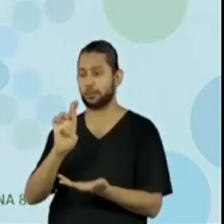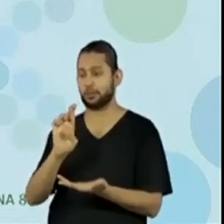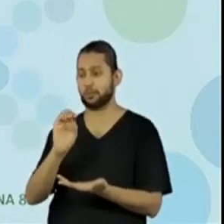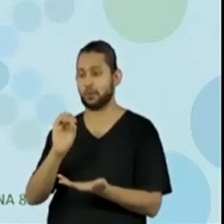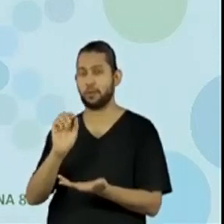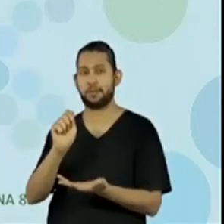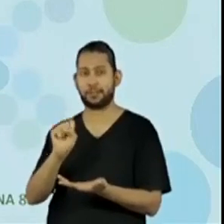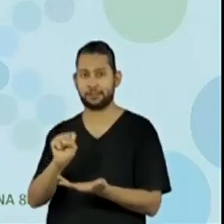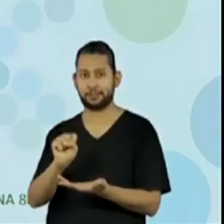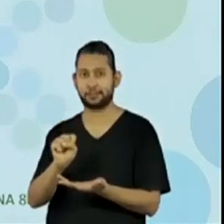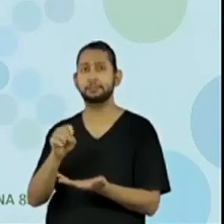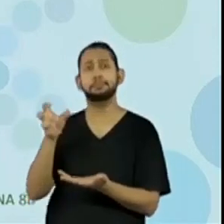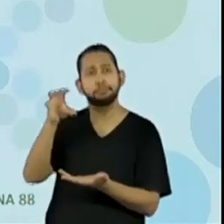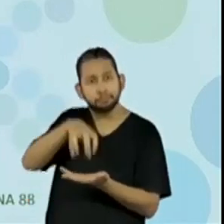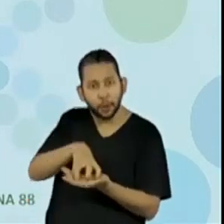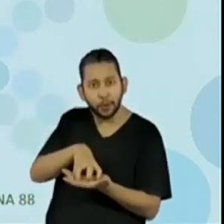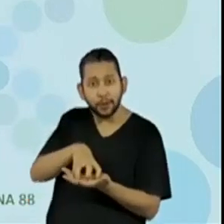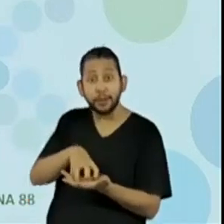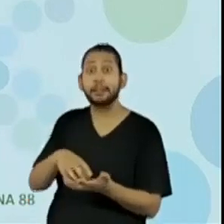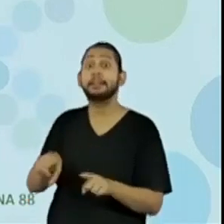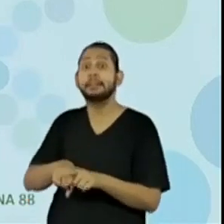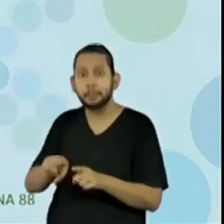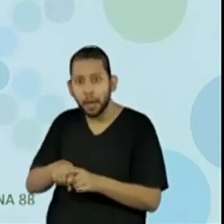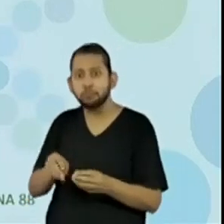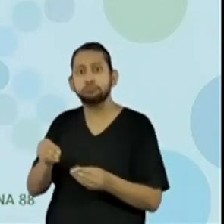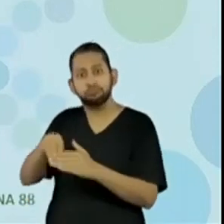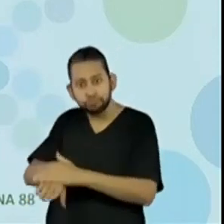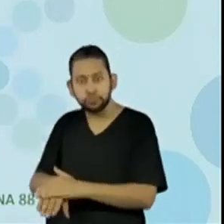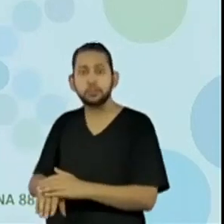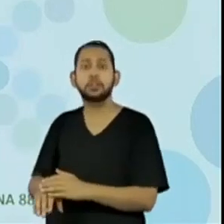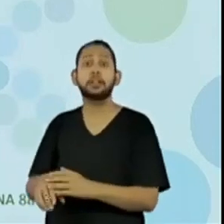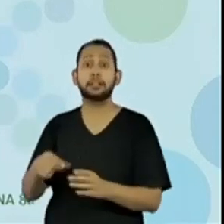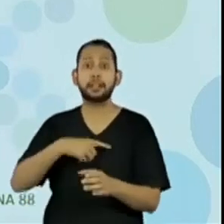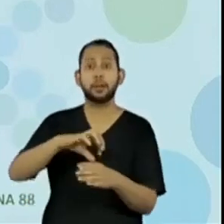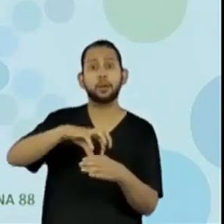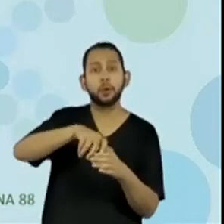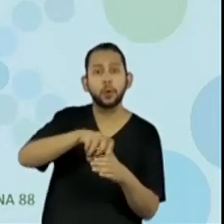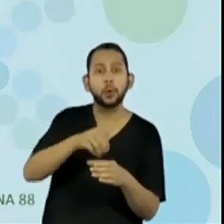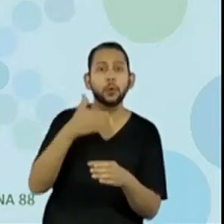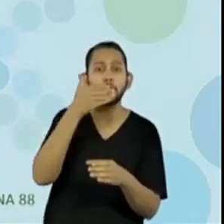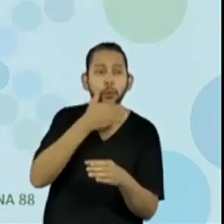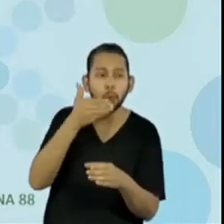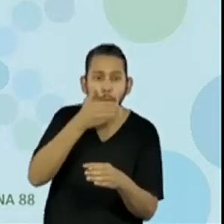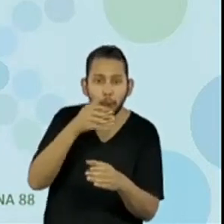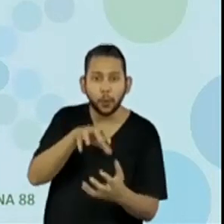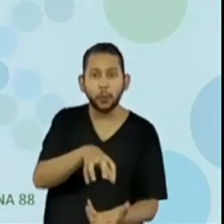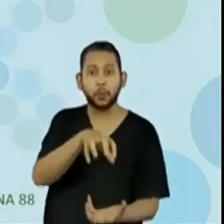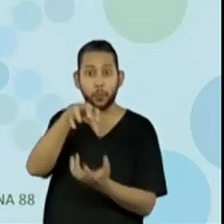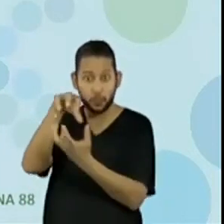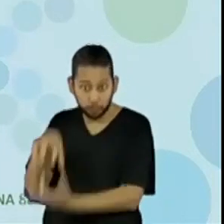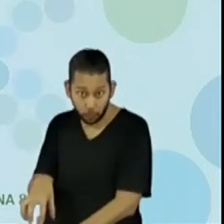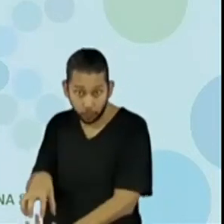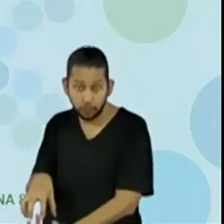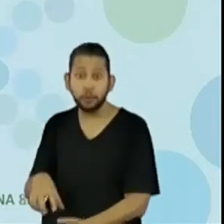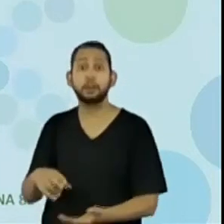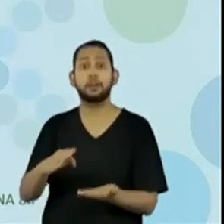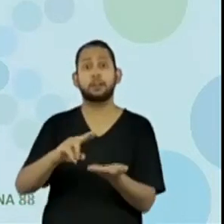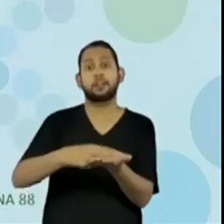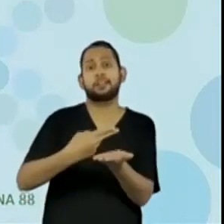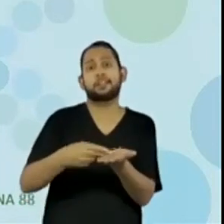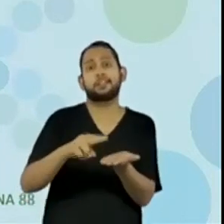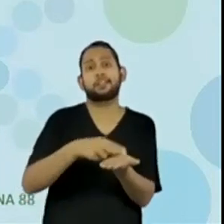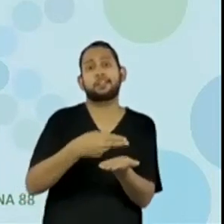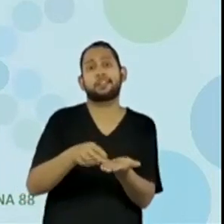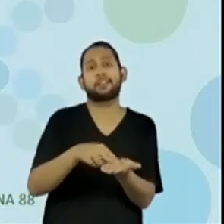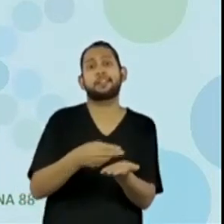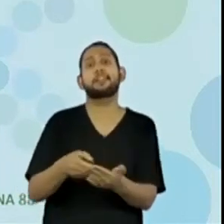e colocou também um pote de geleias e um tablete de manteiga. Vocês perceberam que são informações que estão